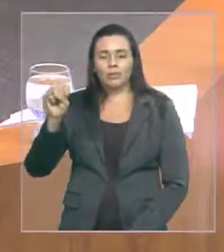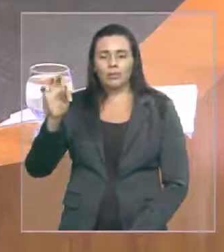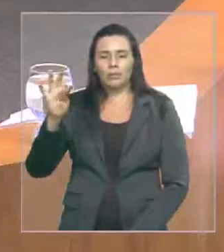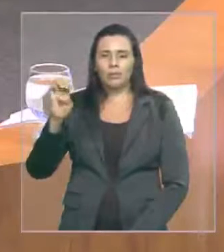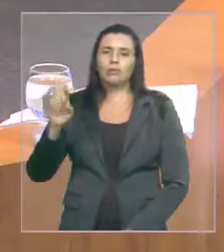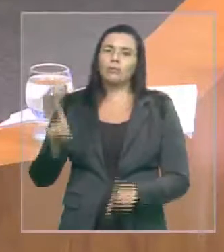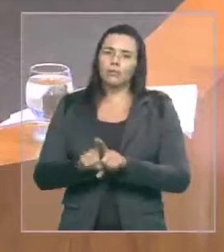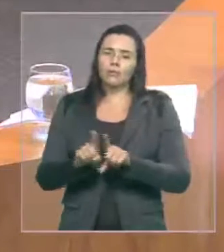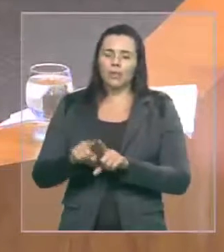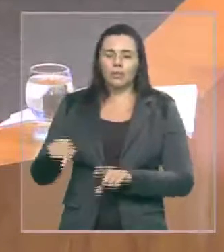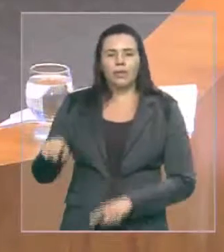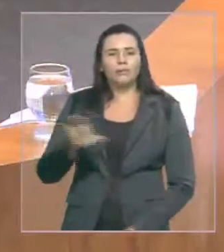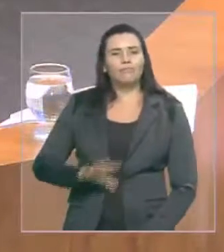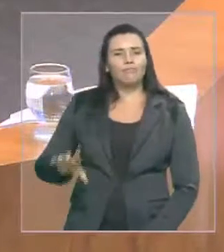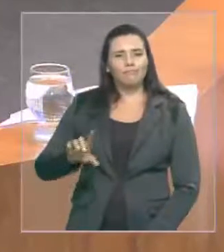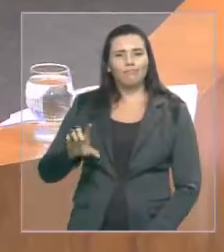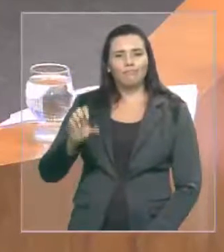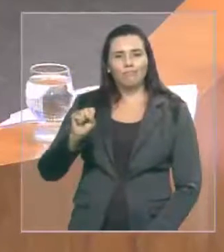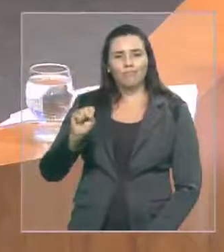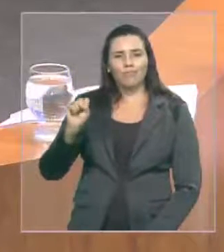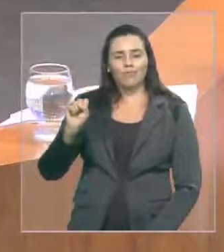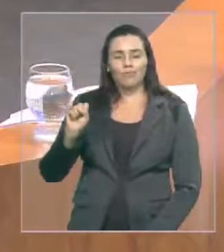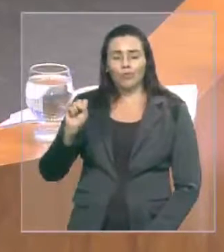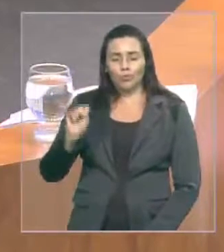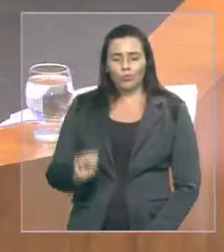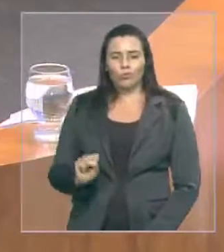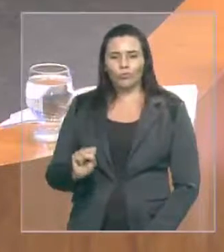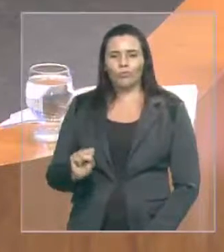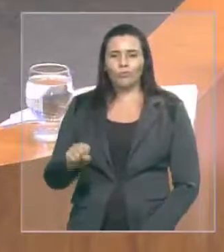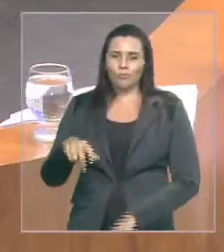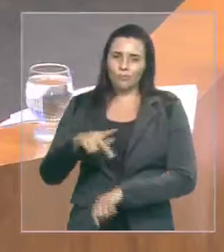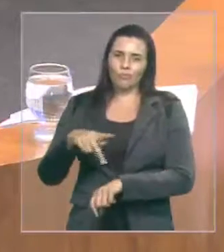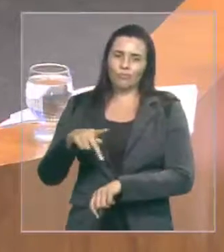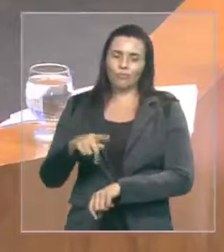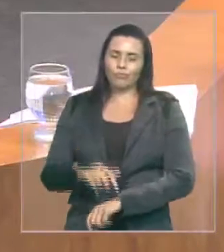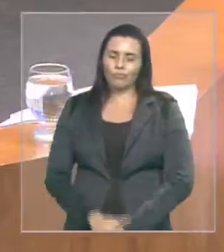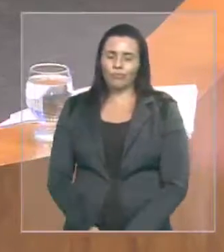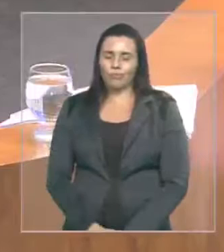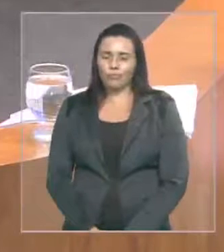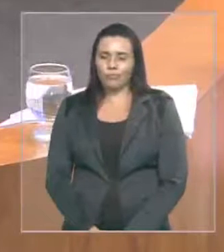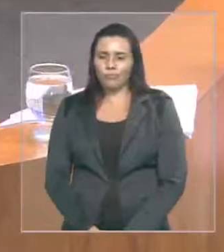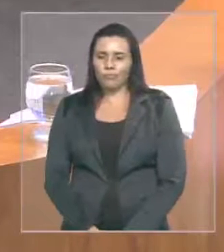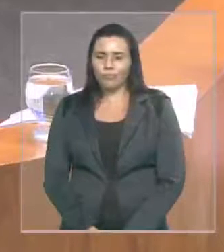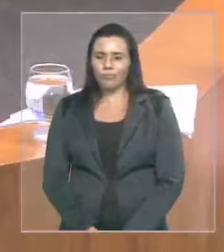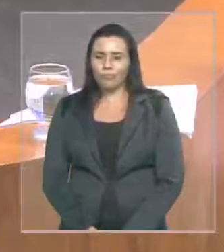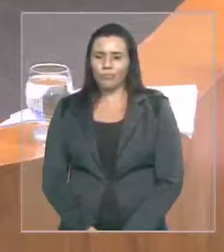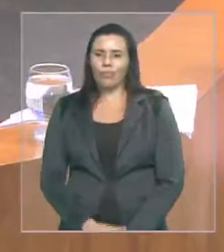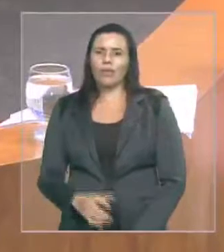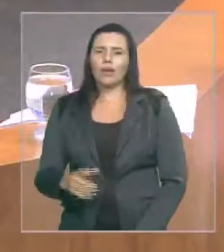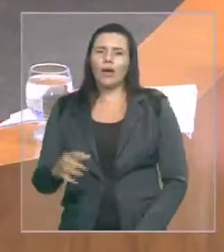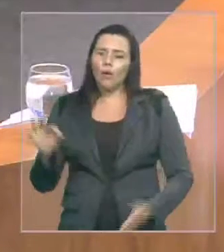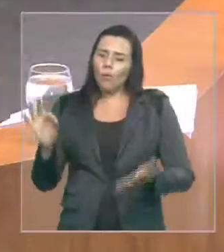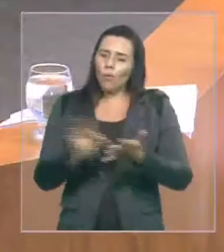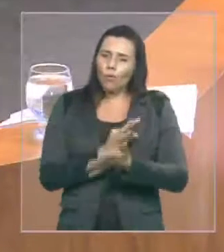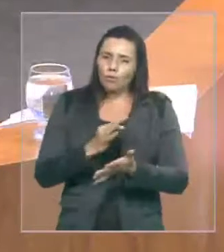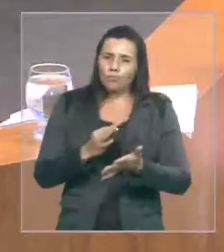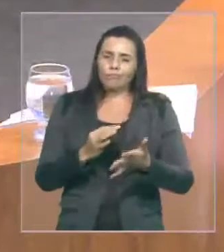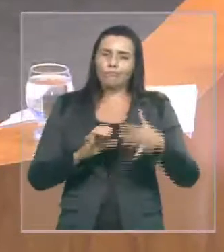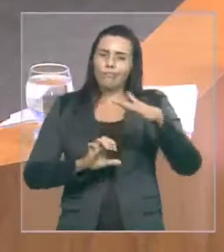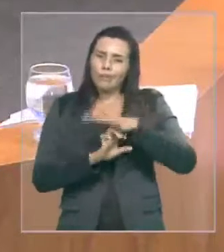Foi feita uma pesquisa, contratada uma empresa para fazer uma pesquisa